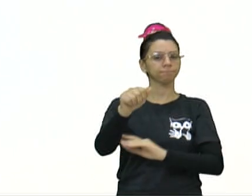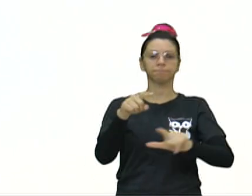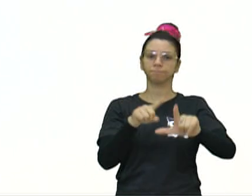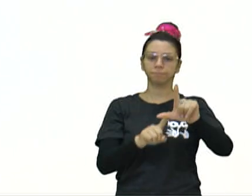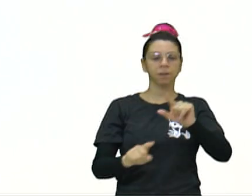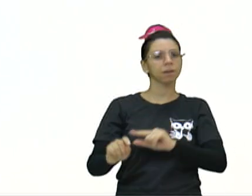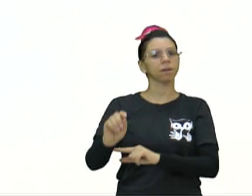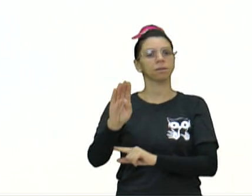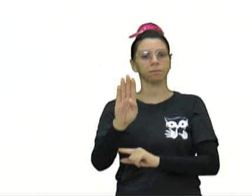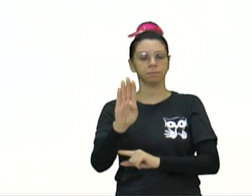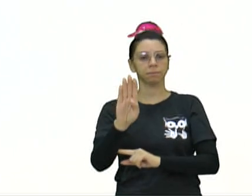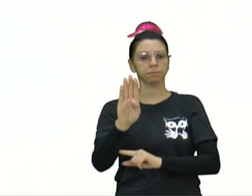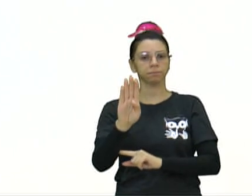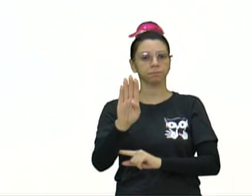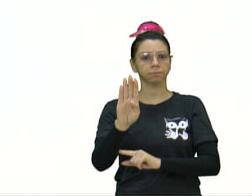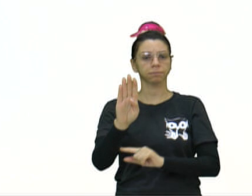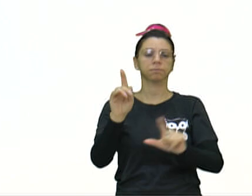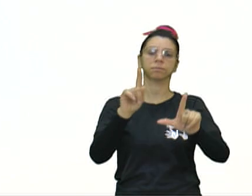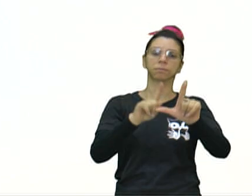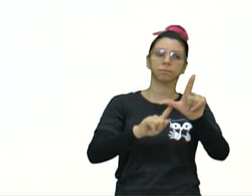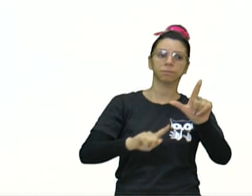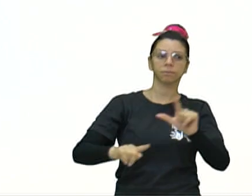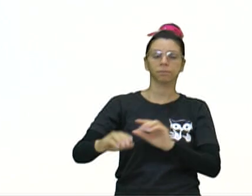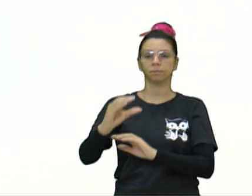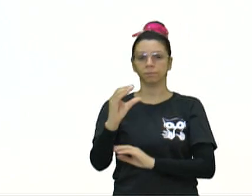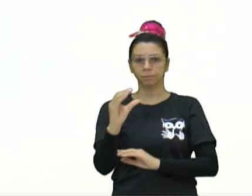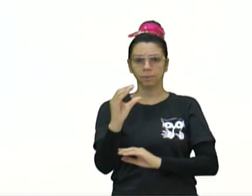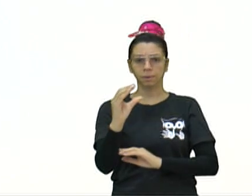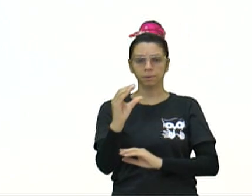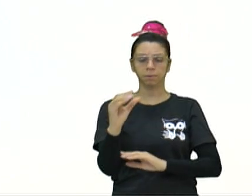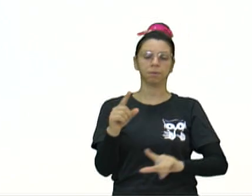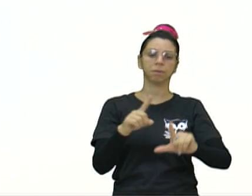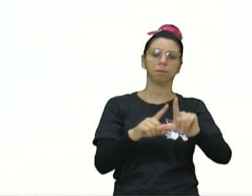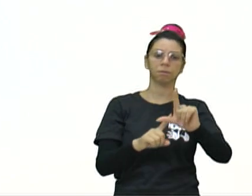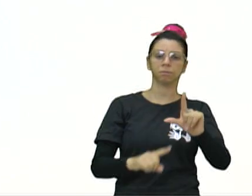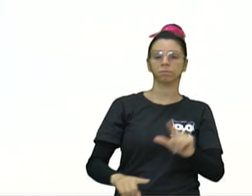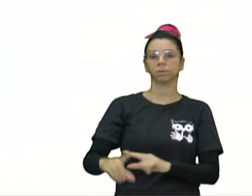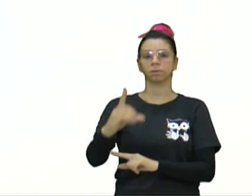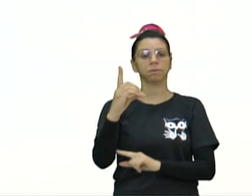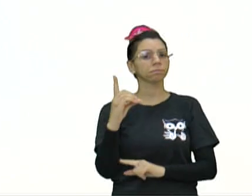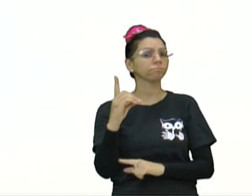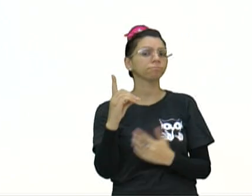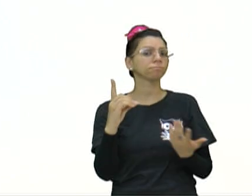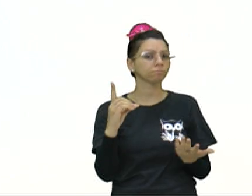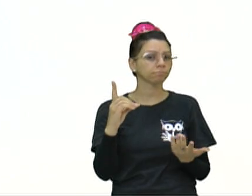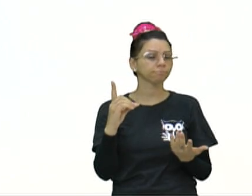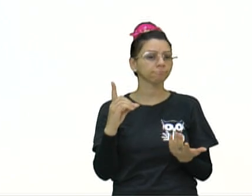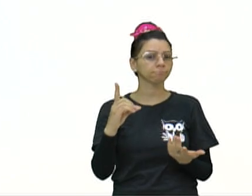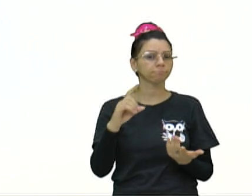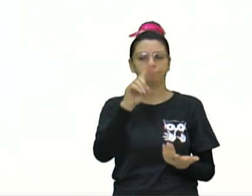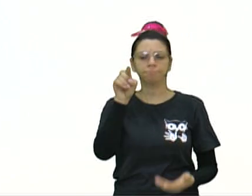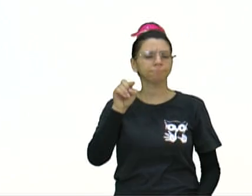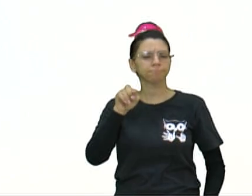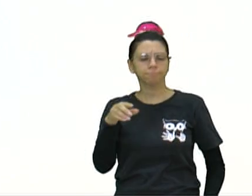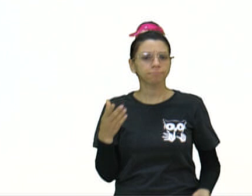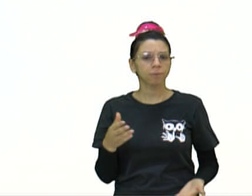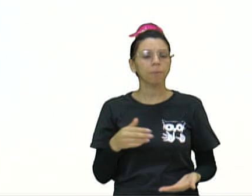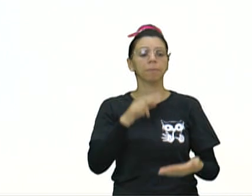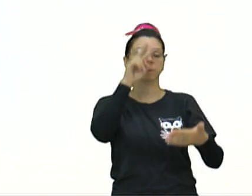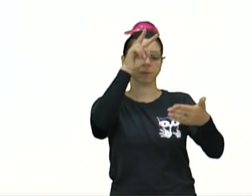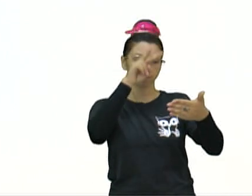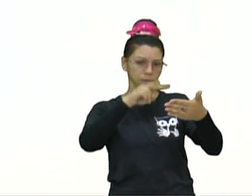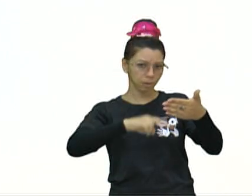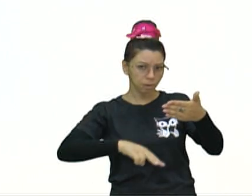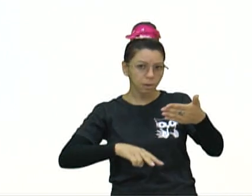C, Kung Fu e Subakdo. E a letra D, Subakdo e Taekyon. Então vocês vão reler